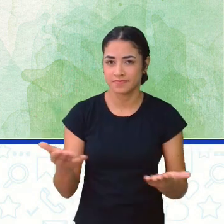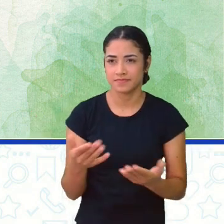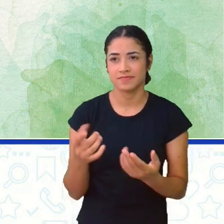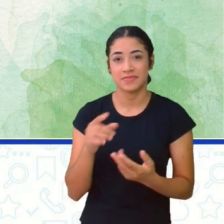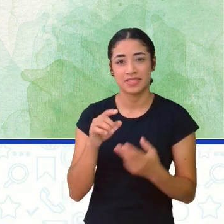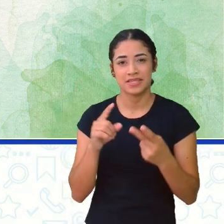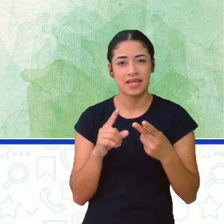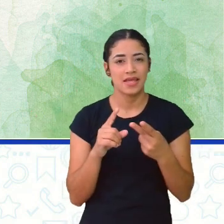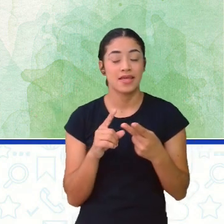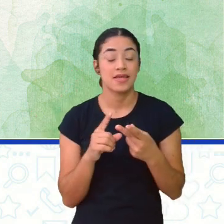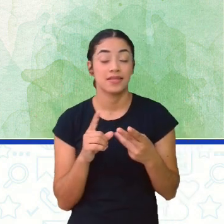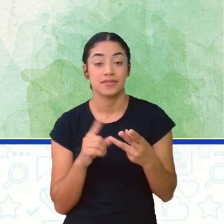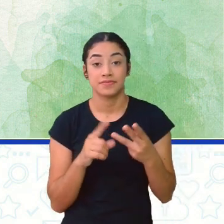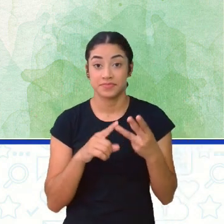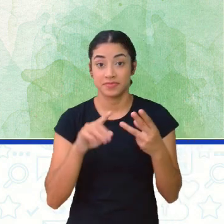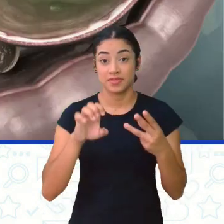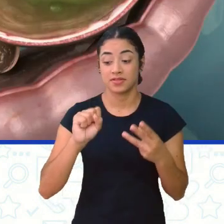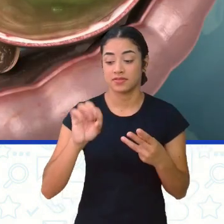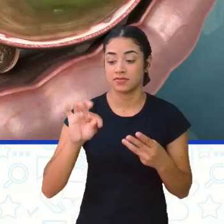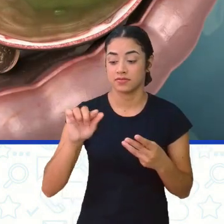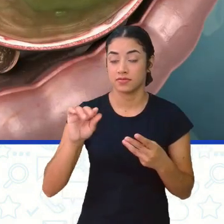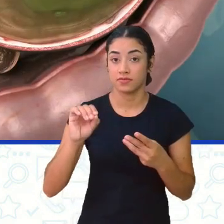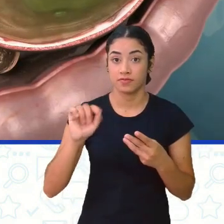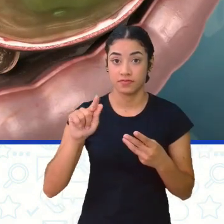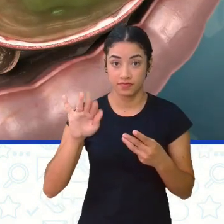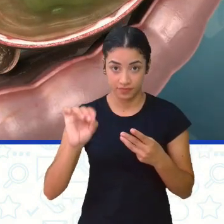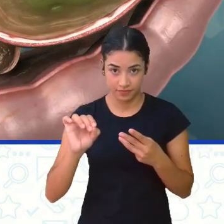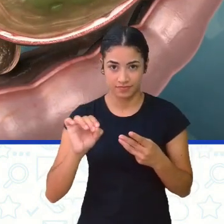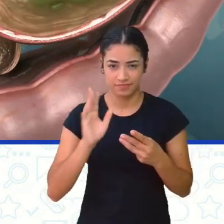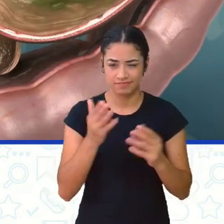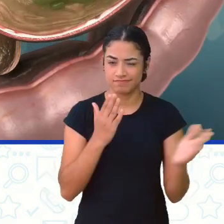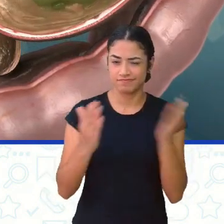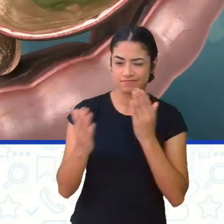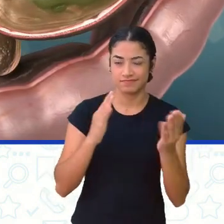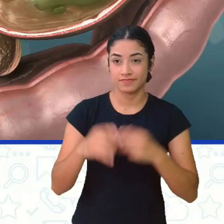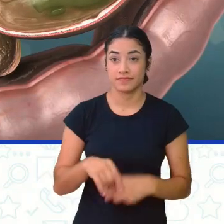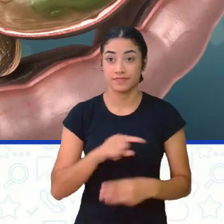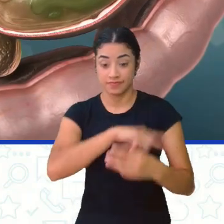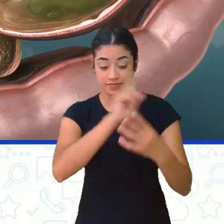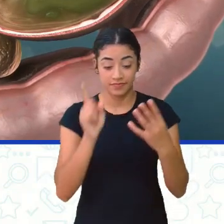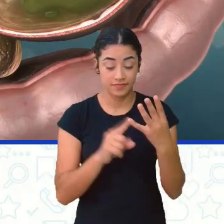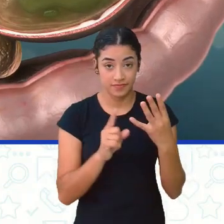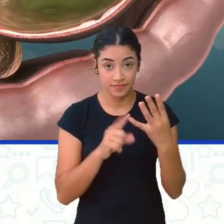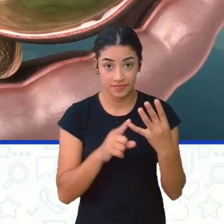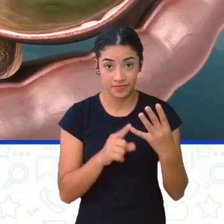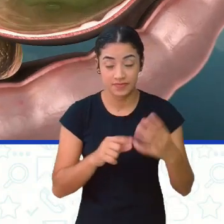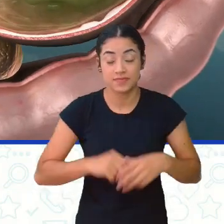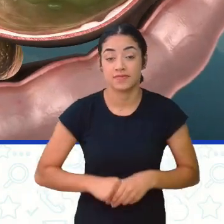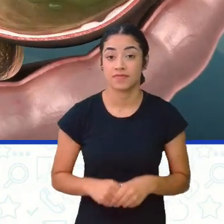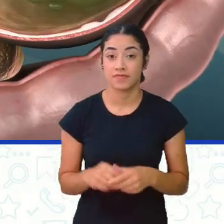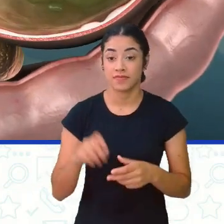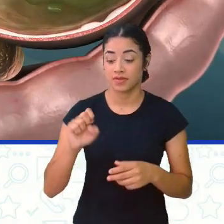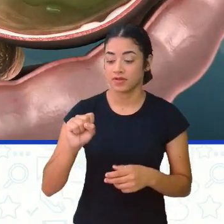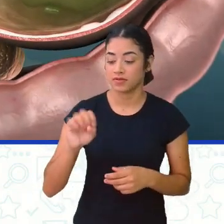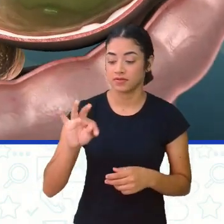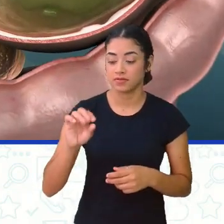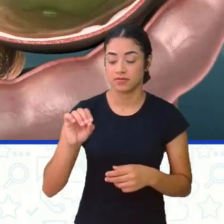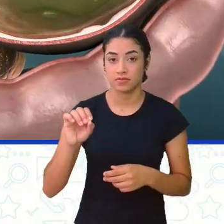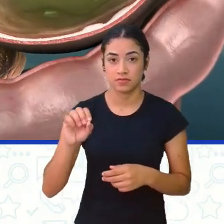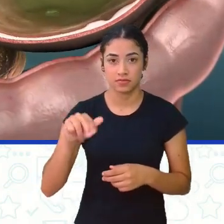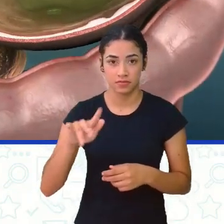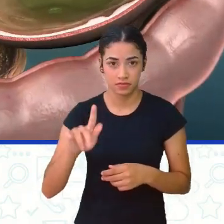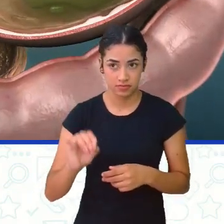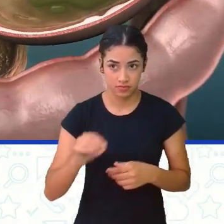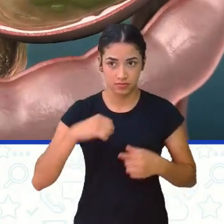uma comparação. Mas vamos lá. Aqui a questão do estômago. Ocorre aí a ingestão, que é a